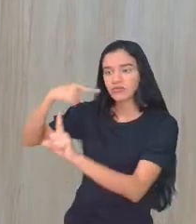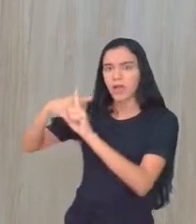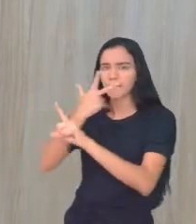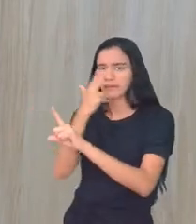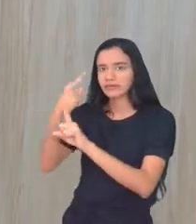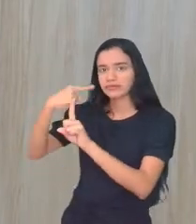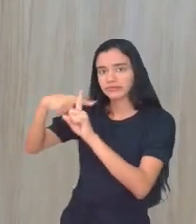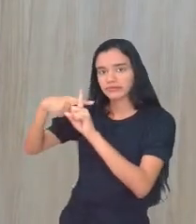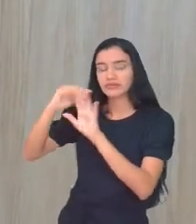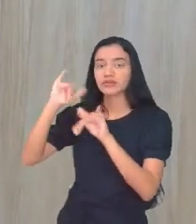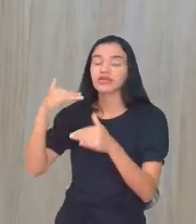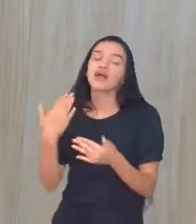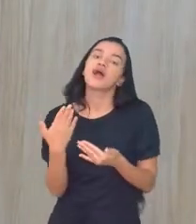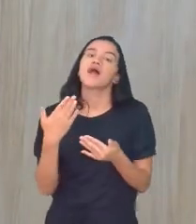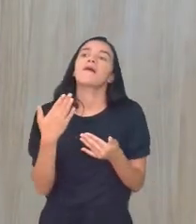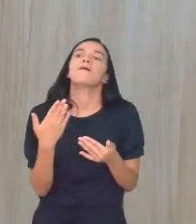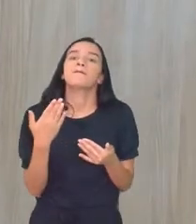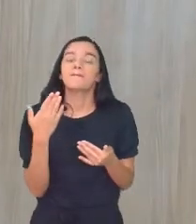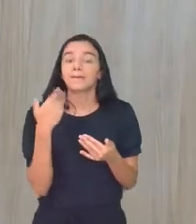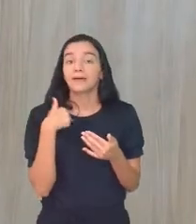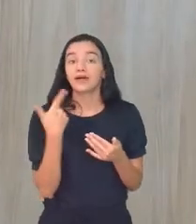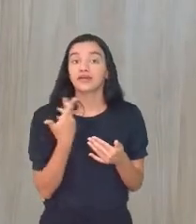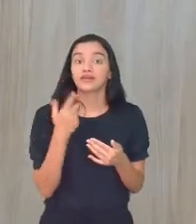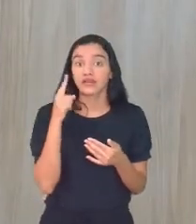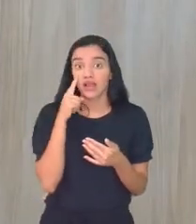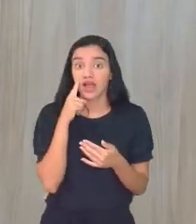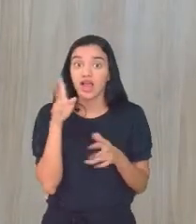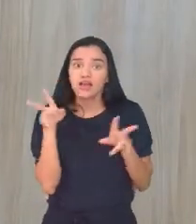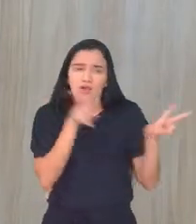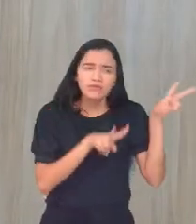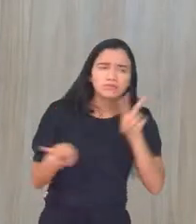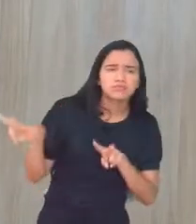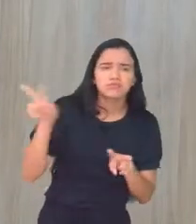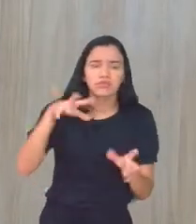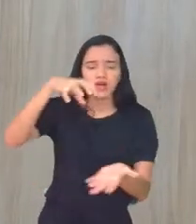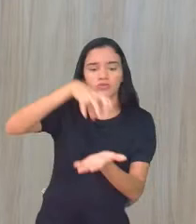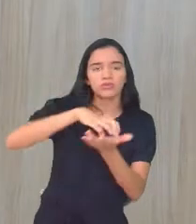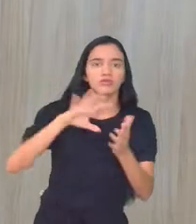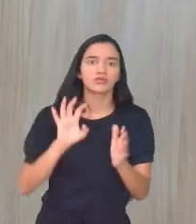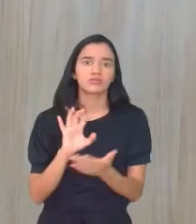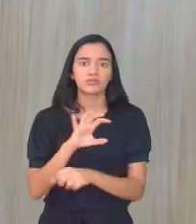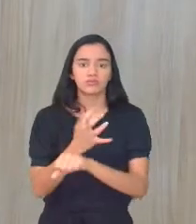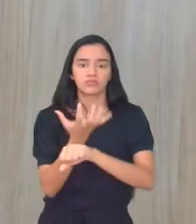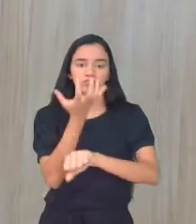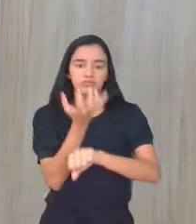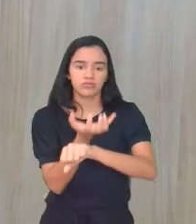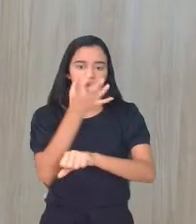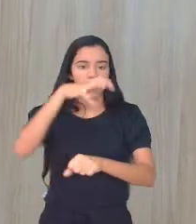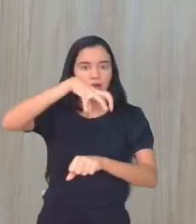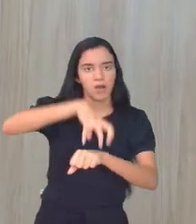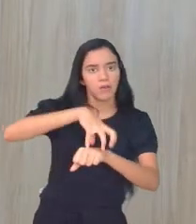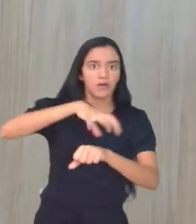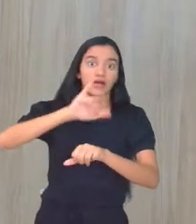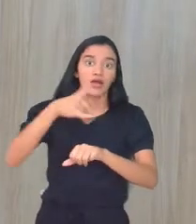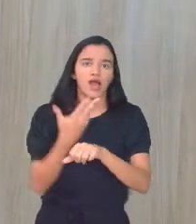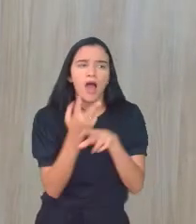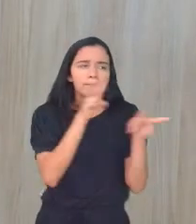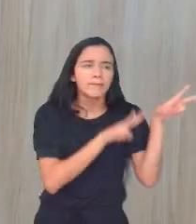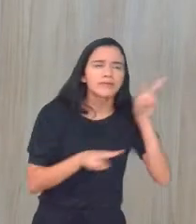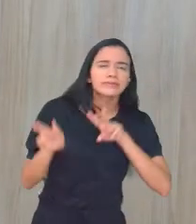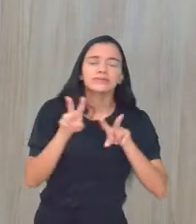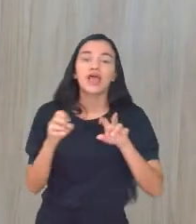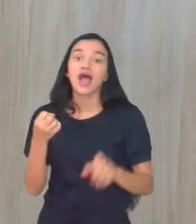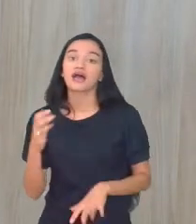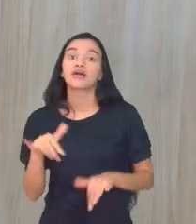um determinado ponto, certo, que fosse visualizada todas as alas, né, da casa de detenção. Daí a